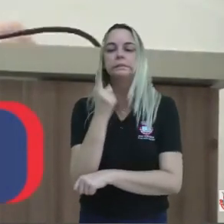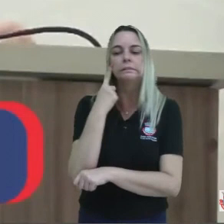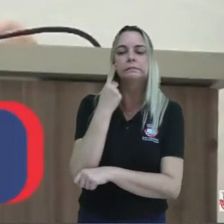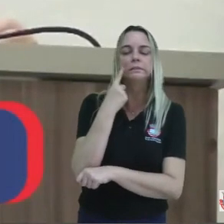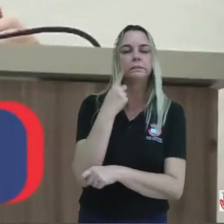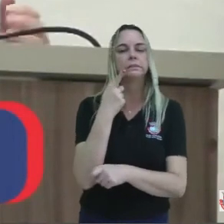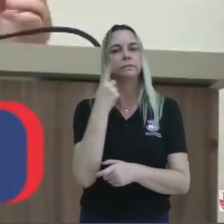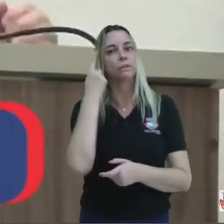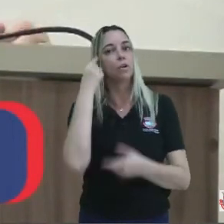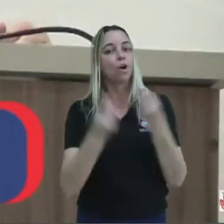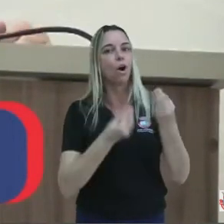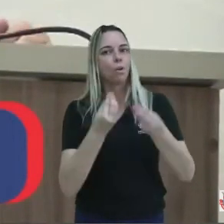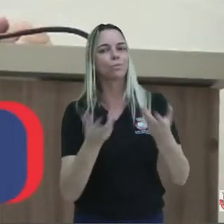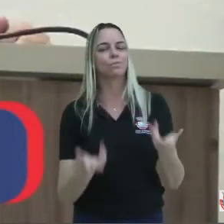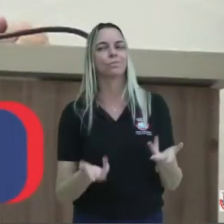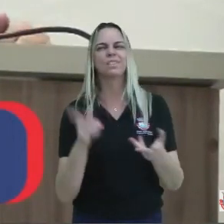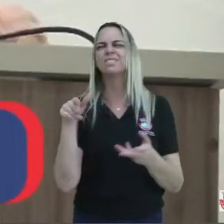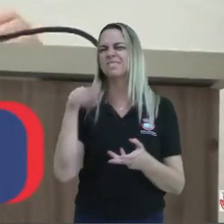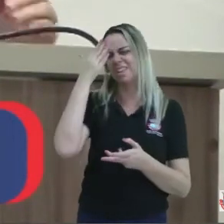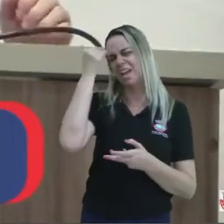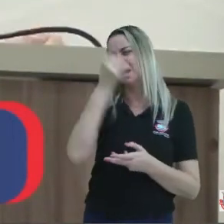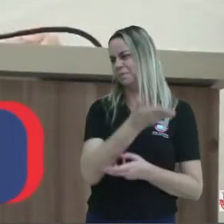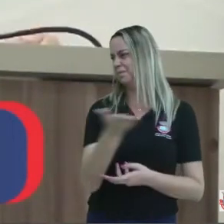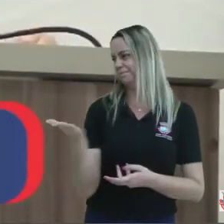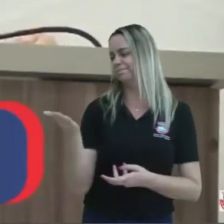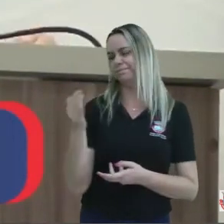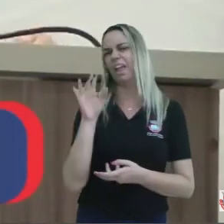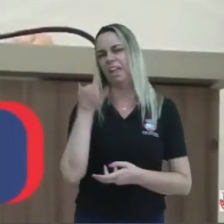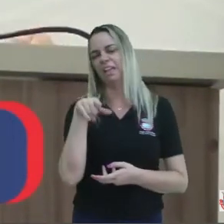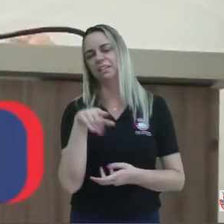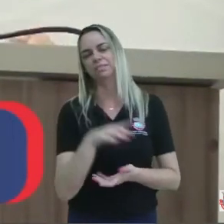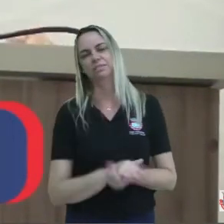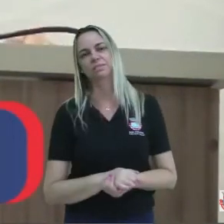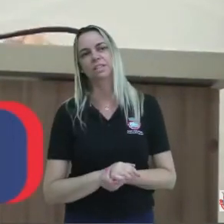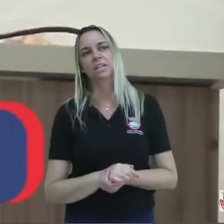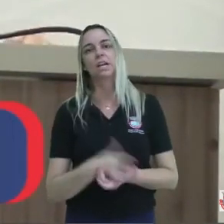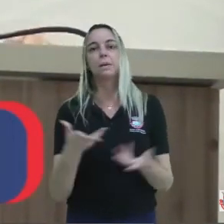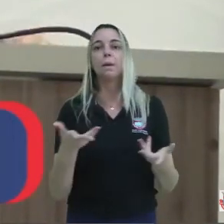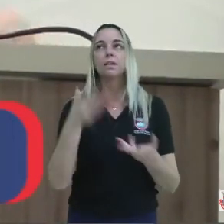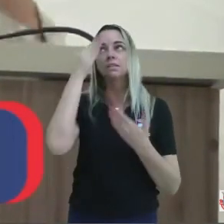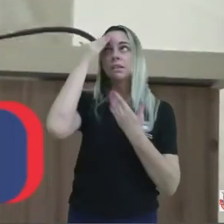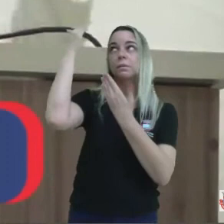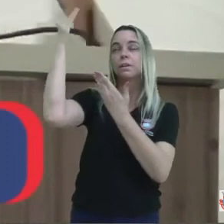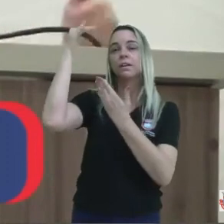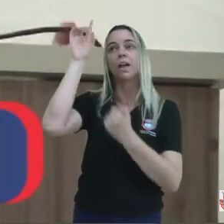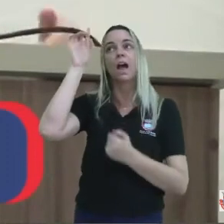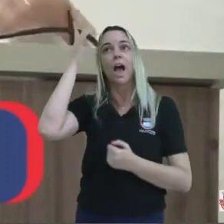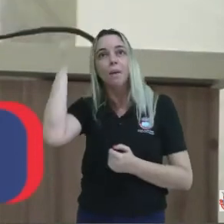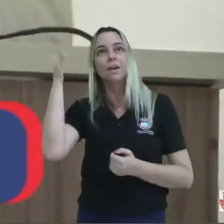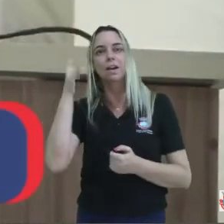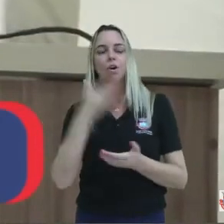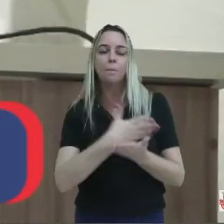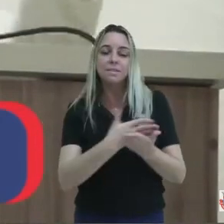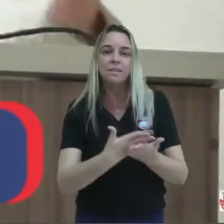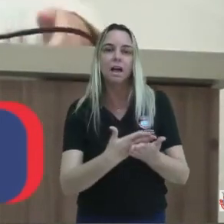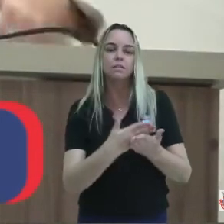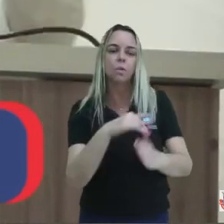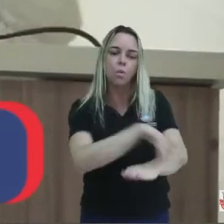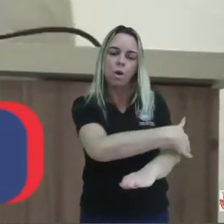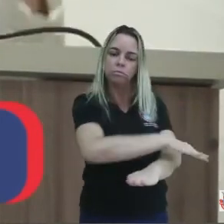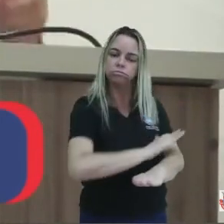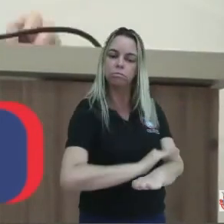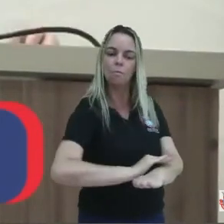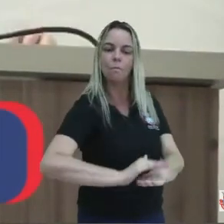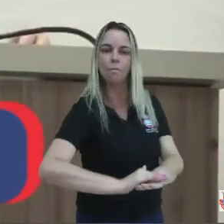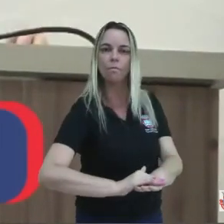Infelizmente, hoje em dia existe essa licitação que prejudica muito o trabalho, porque tem que esperar, tem que averiguar,